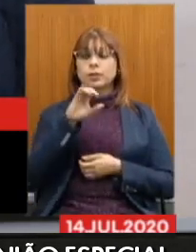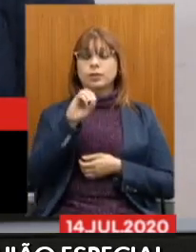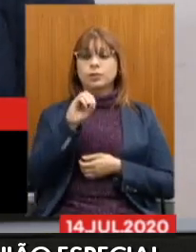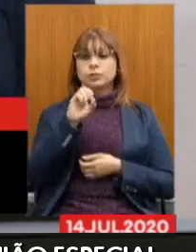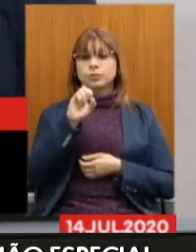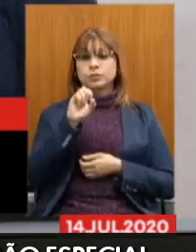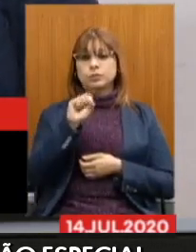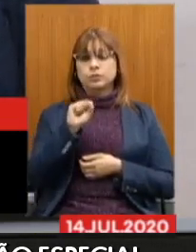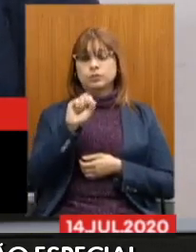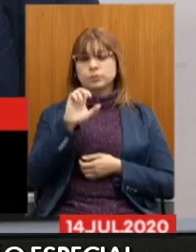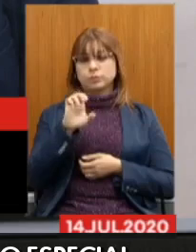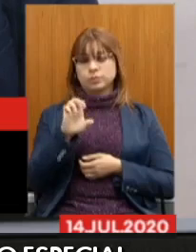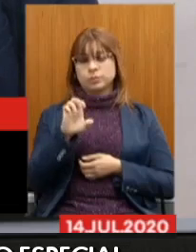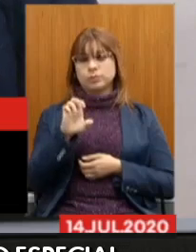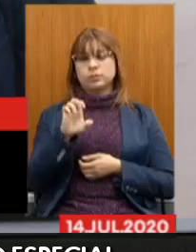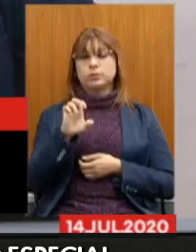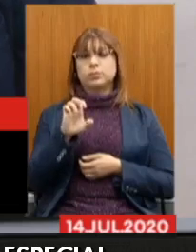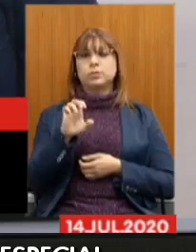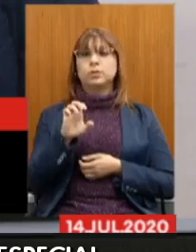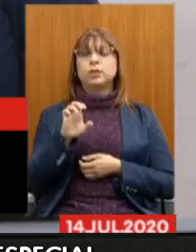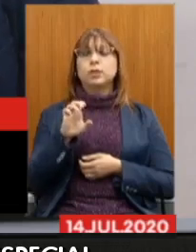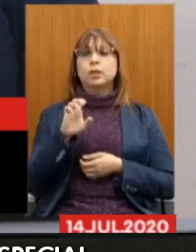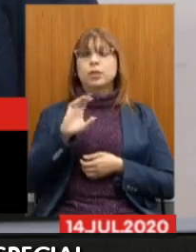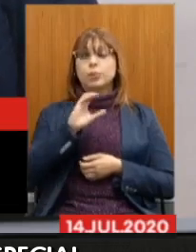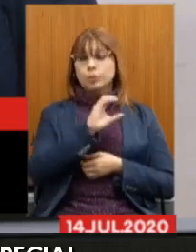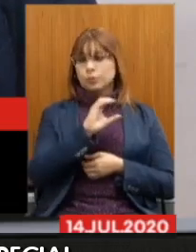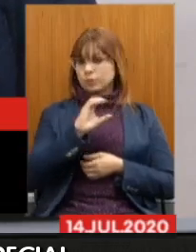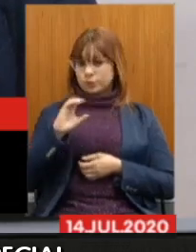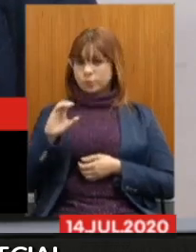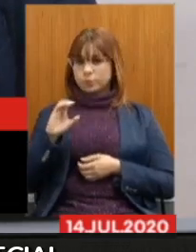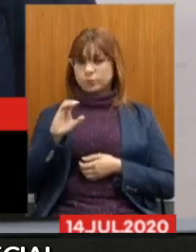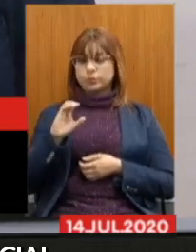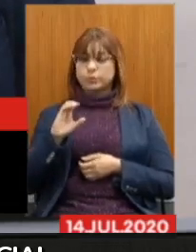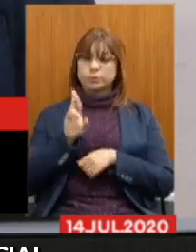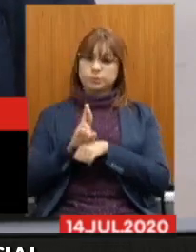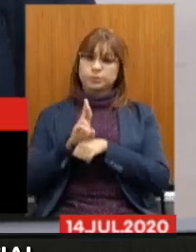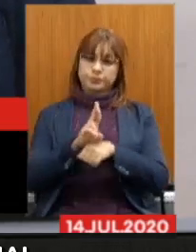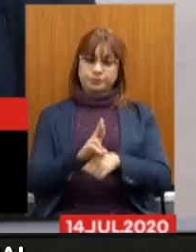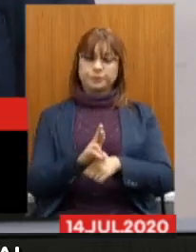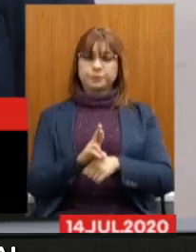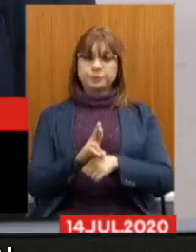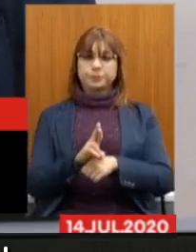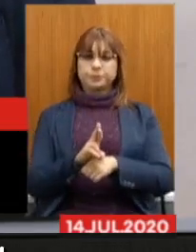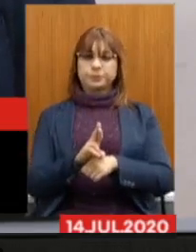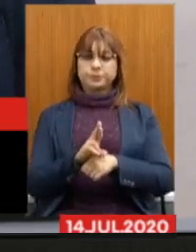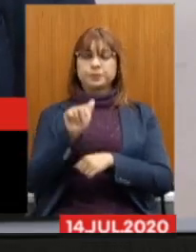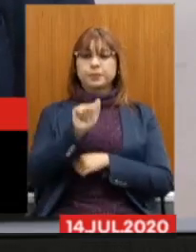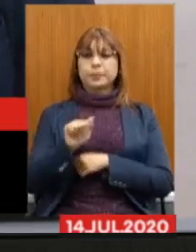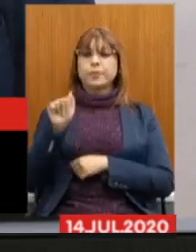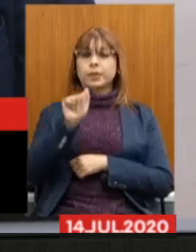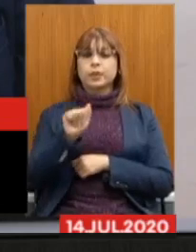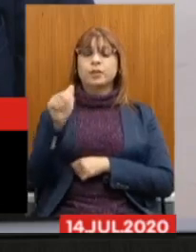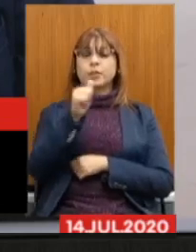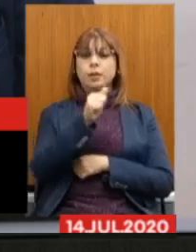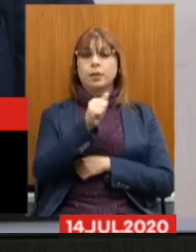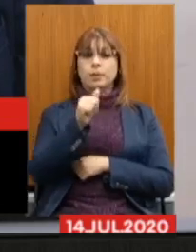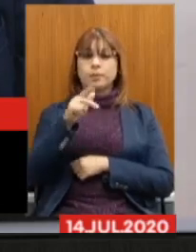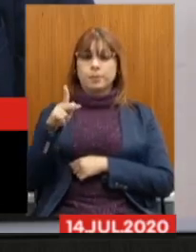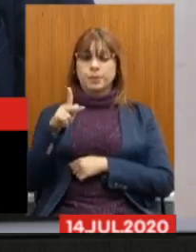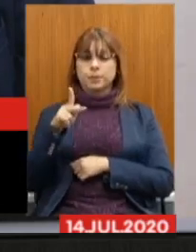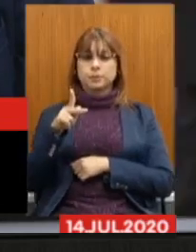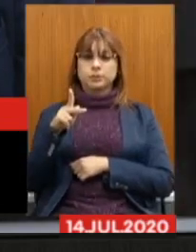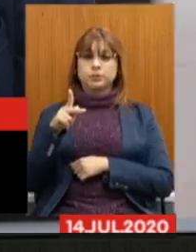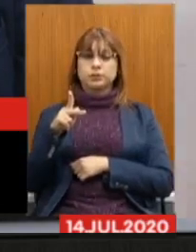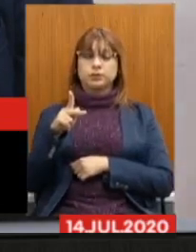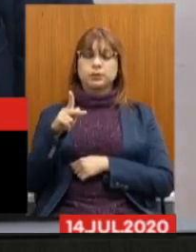Pereira, ele que é coordenador representante da Associação dos Aposentados do Sistema